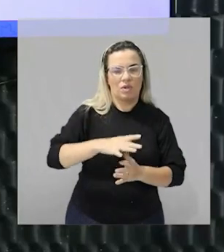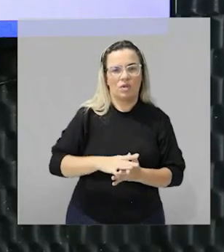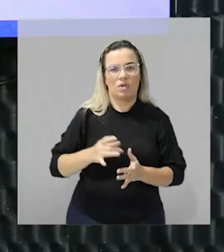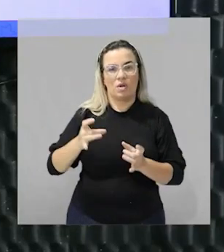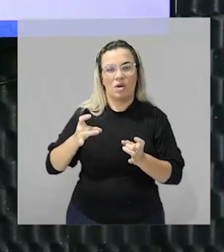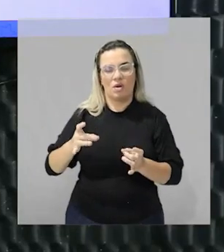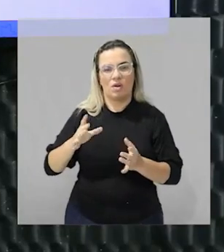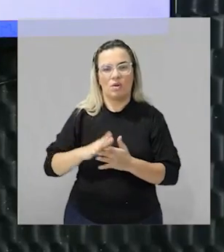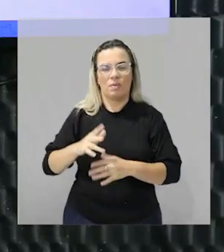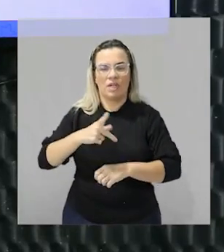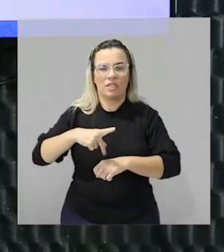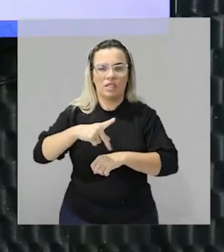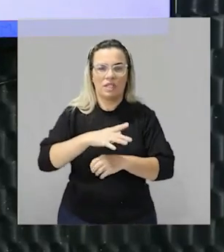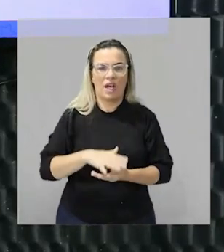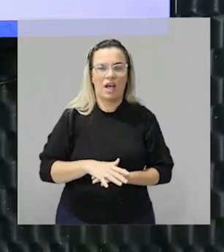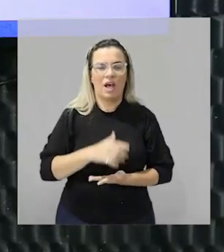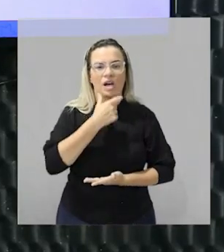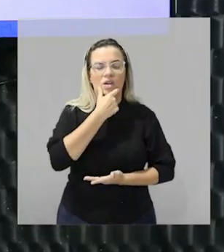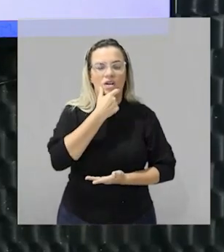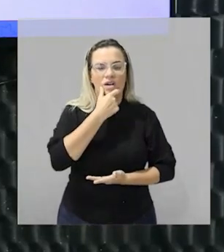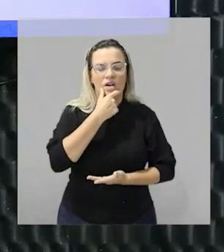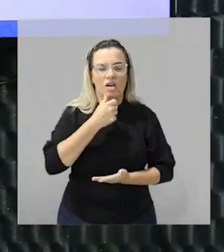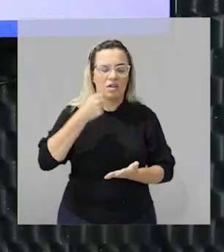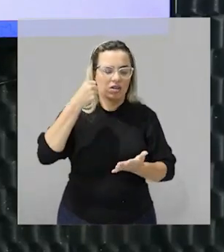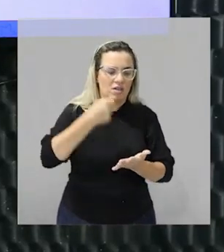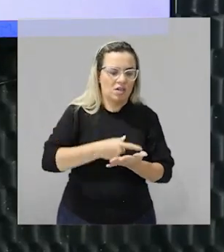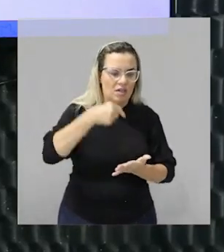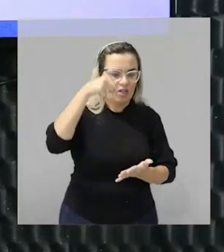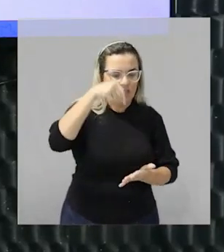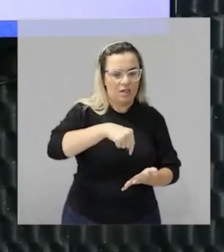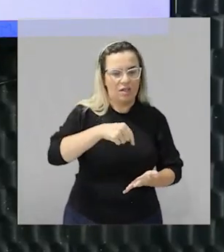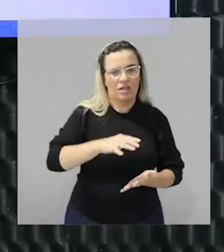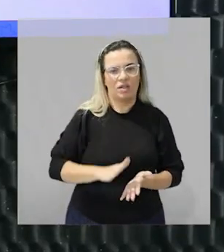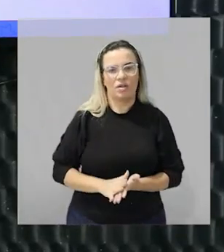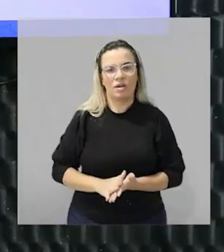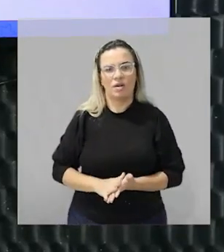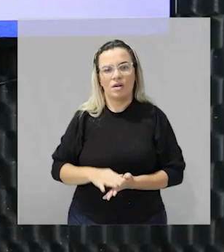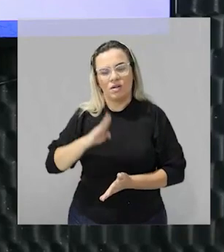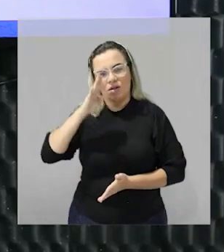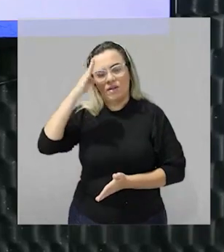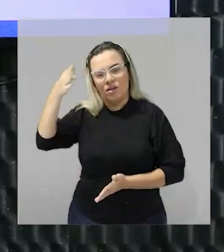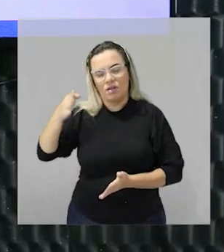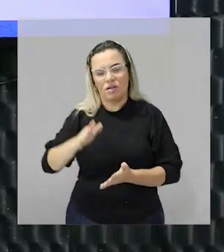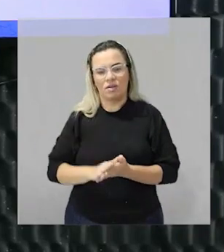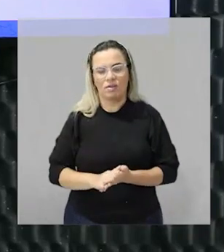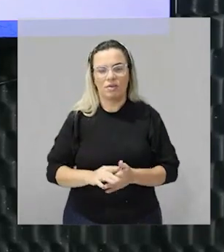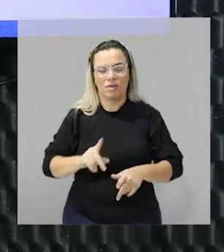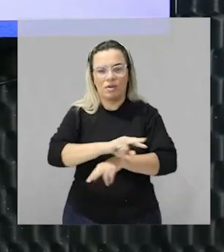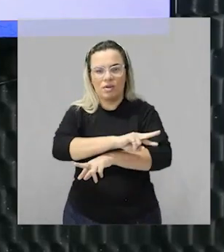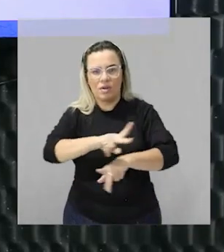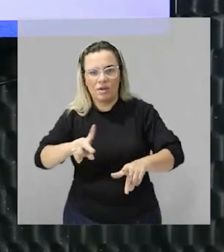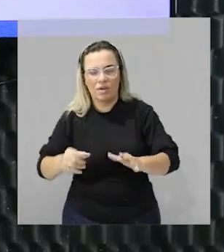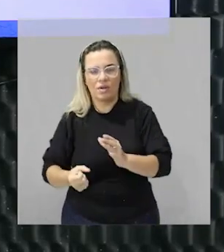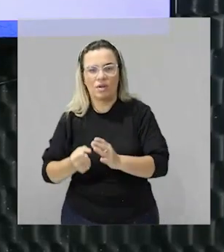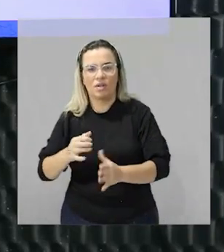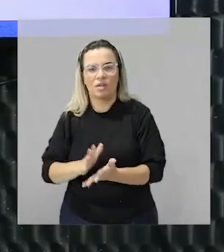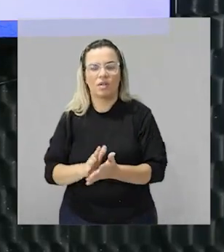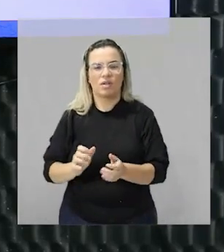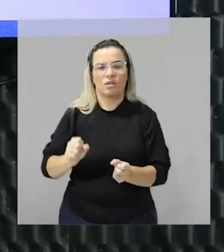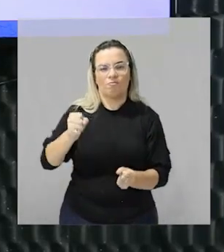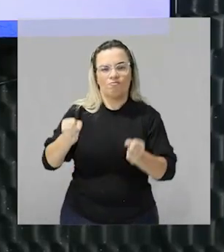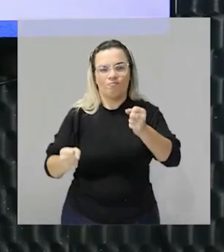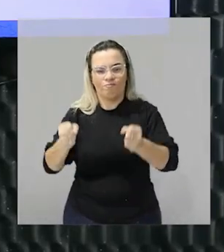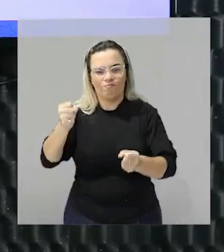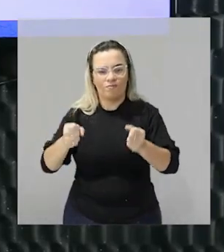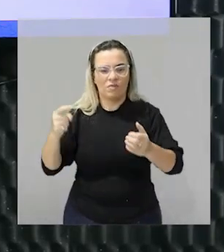a Inglaterra, principalmente por conta da indústria automobilística. E o que se observa é que